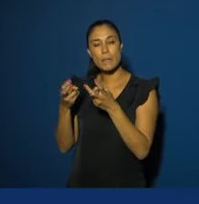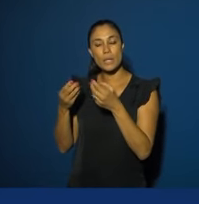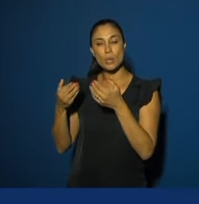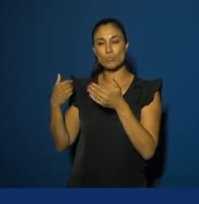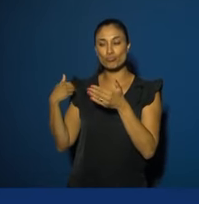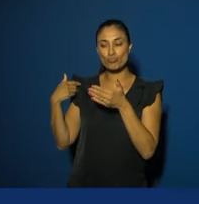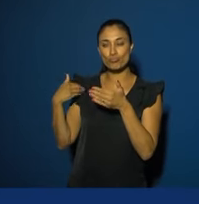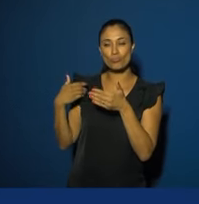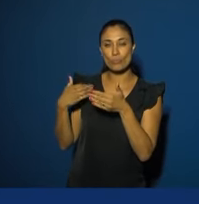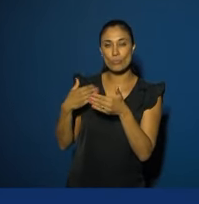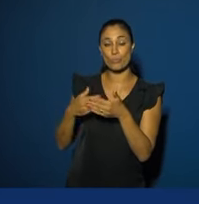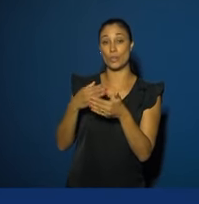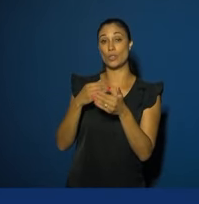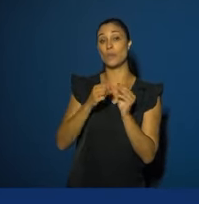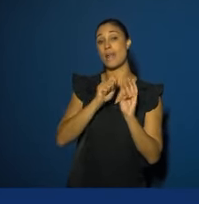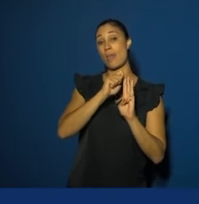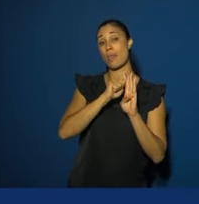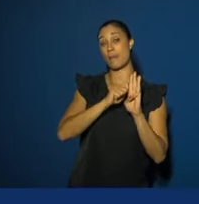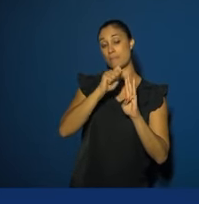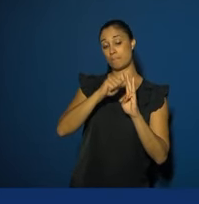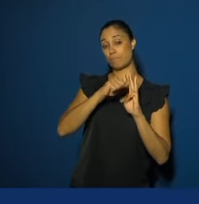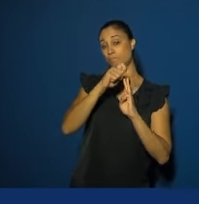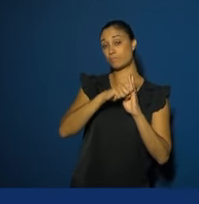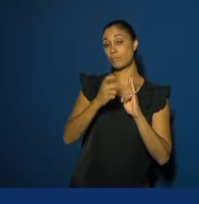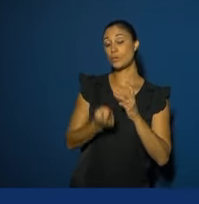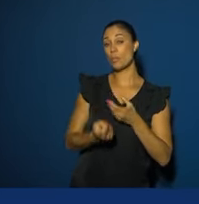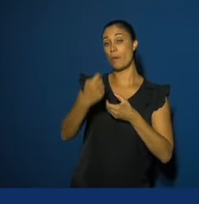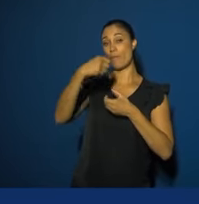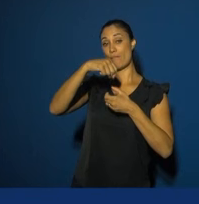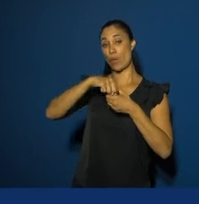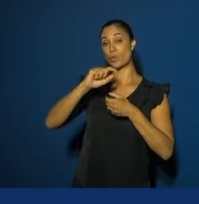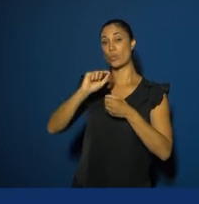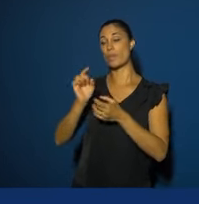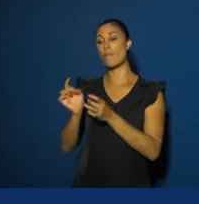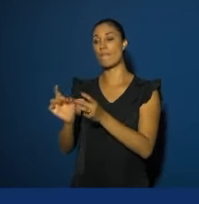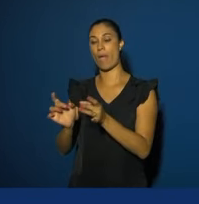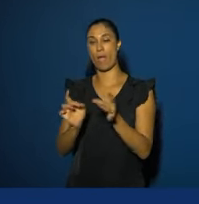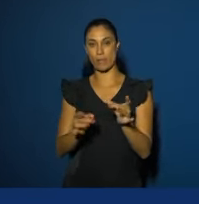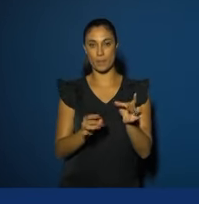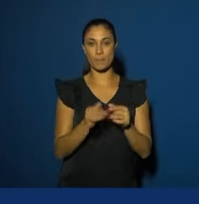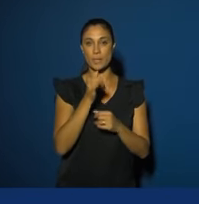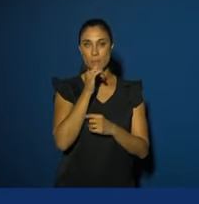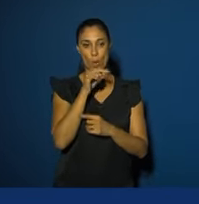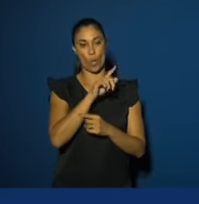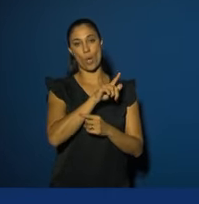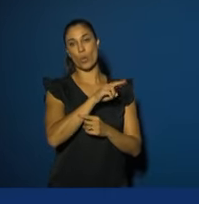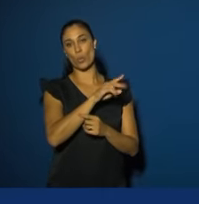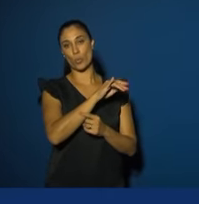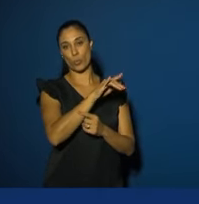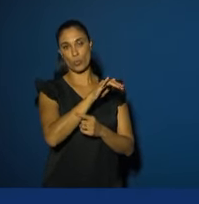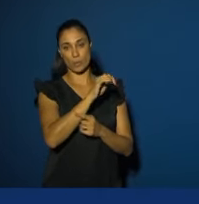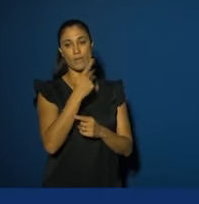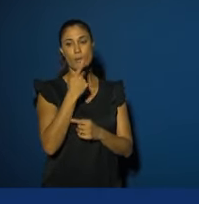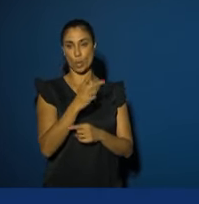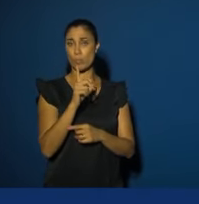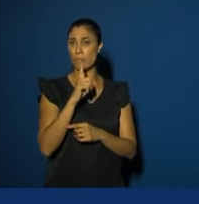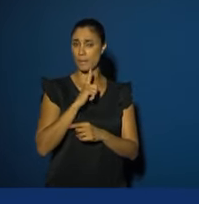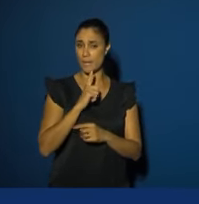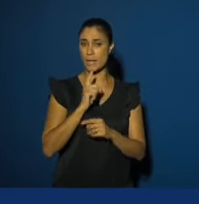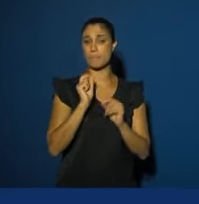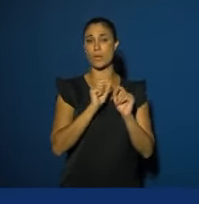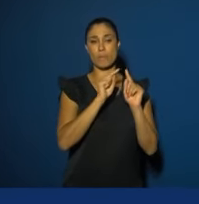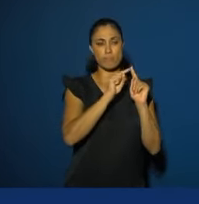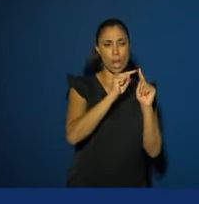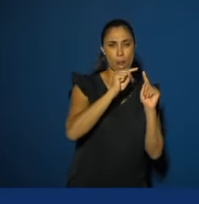últimos eh trimestres uma volta do varejo presencial Então como a Luísa comentou tem um legado da pandemia do e-commerce ter